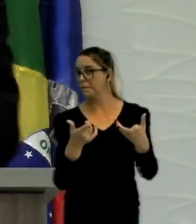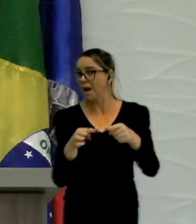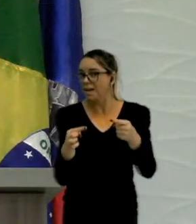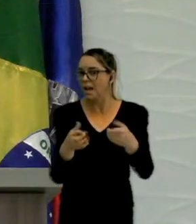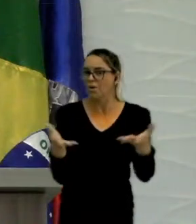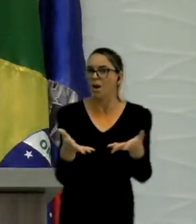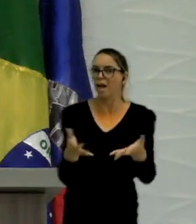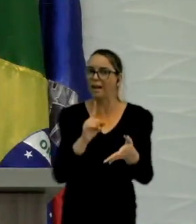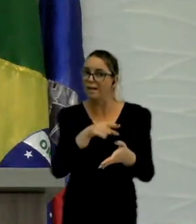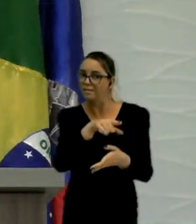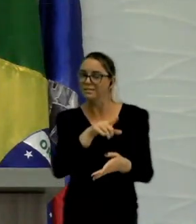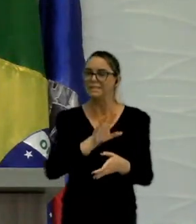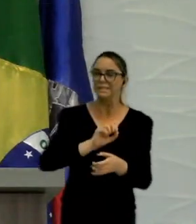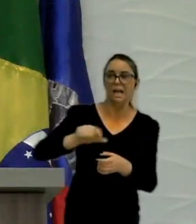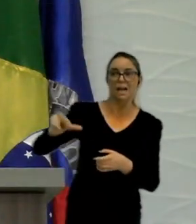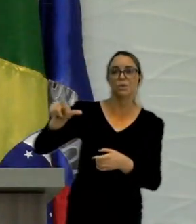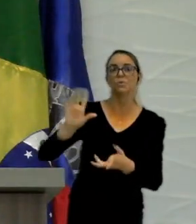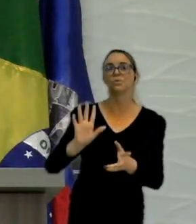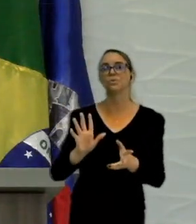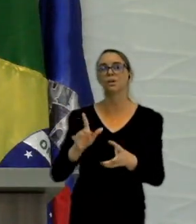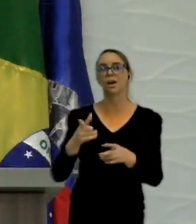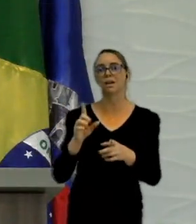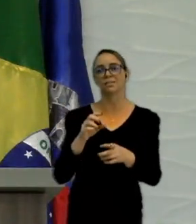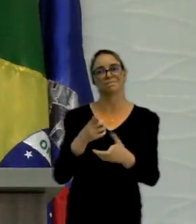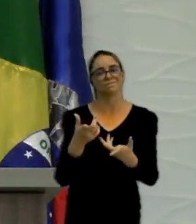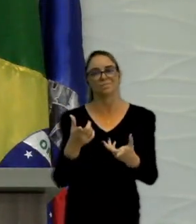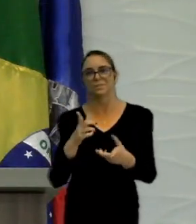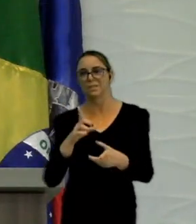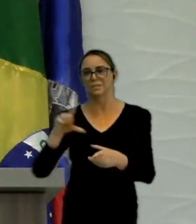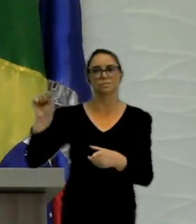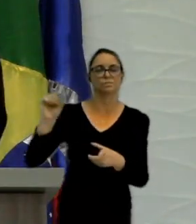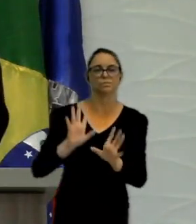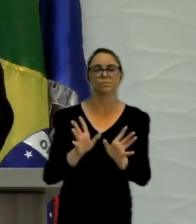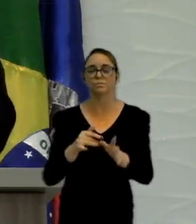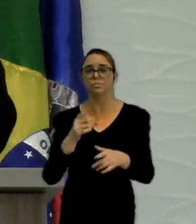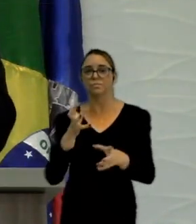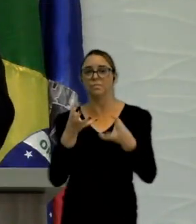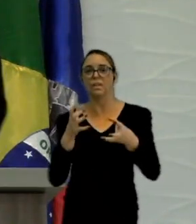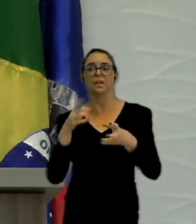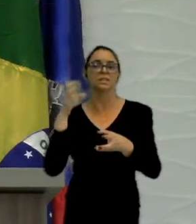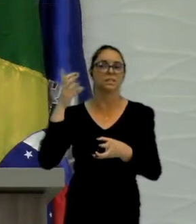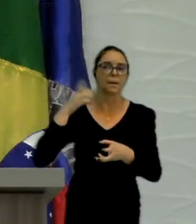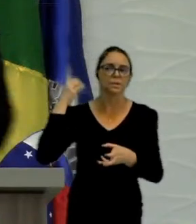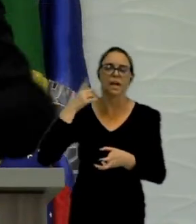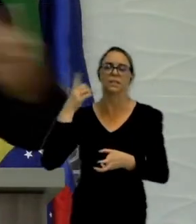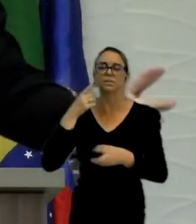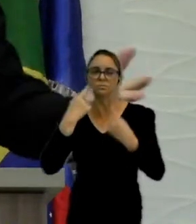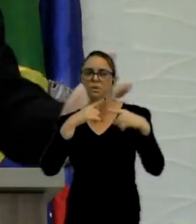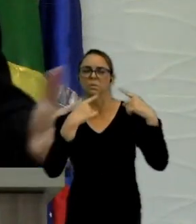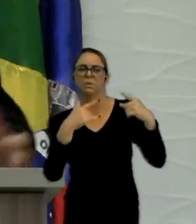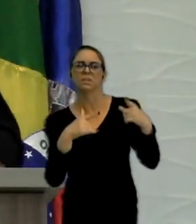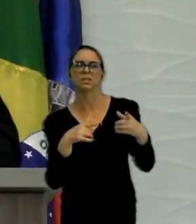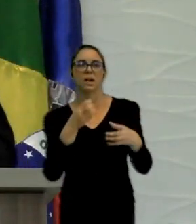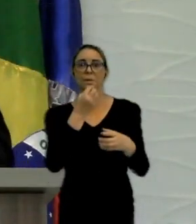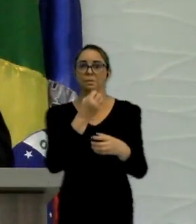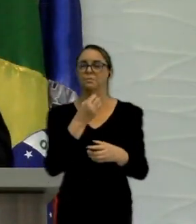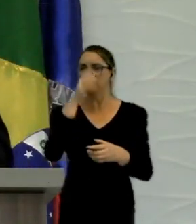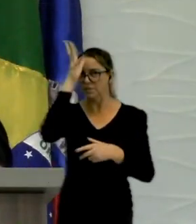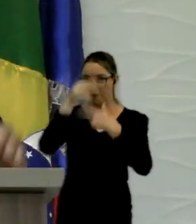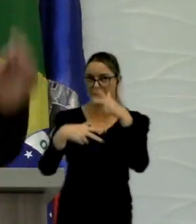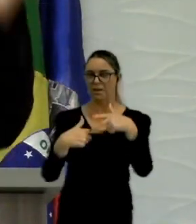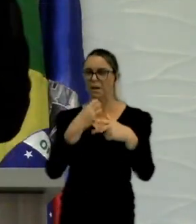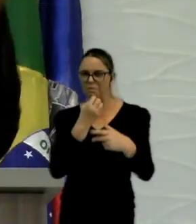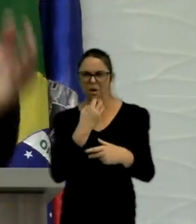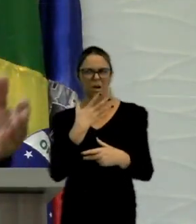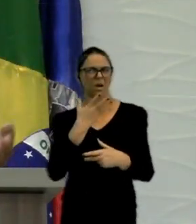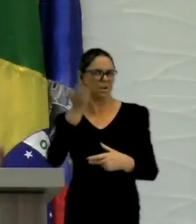aí vem um vereador querer subir em cima de Compesa, querer criticar a deputada, dizer que era bom, que São Bento tinha um abastecimento bom. São